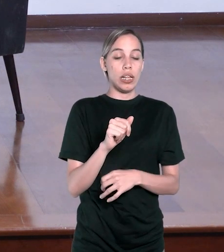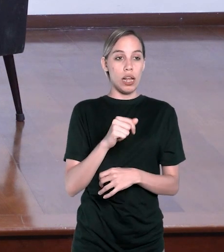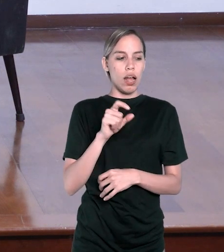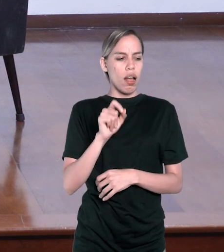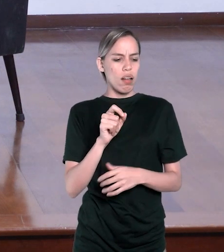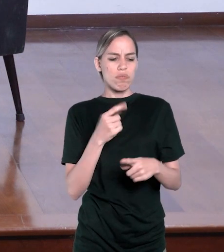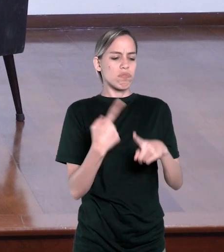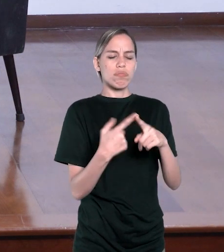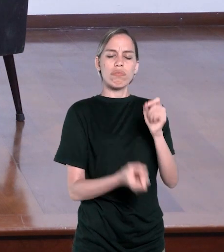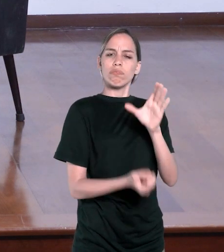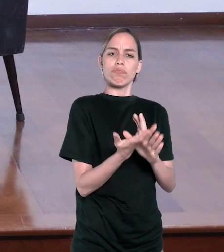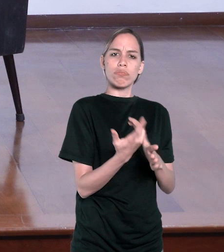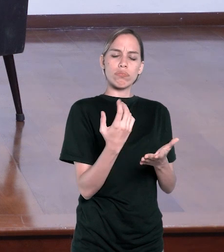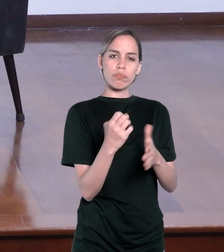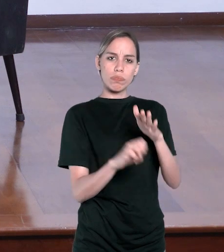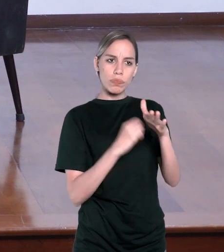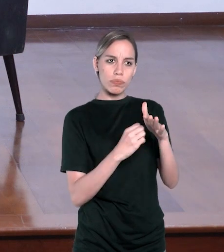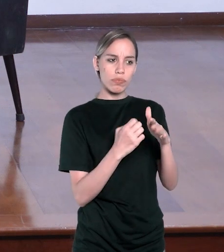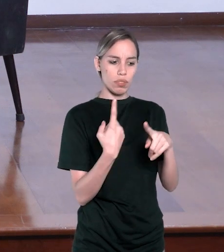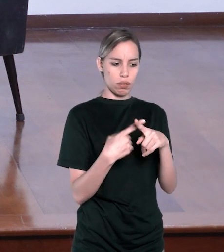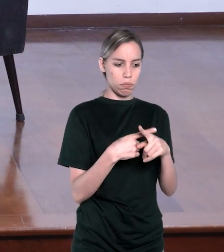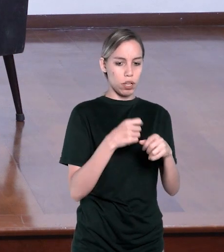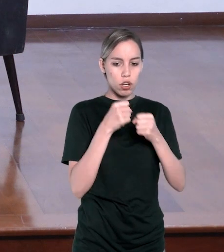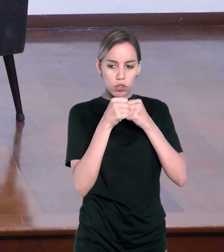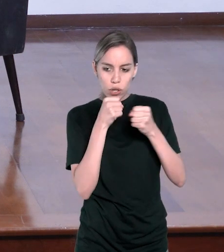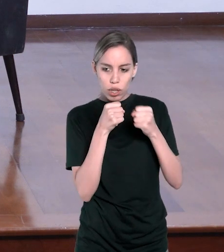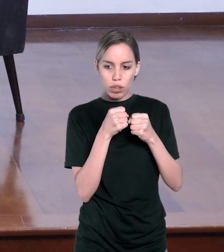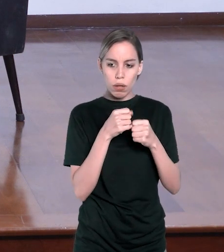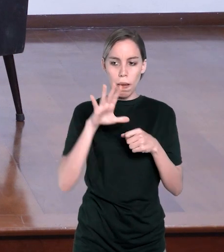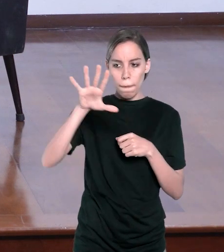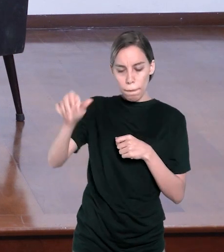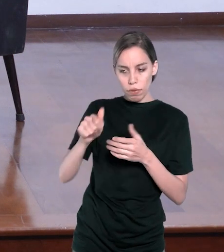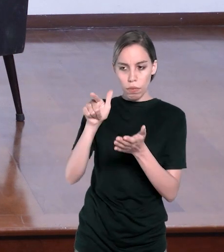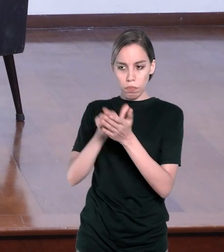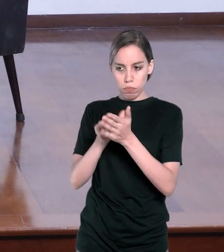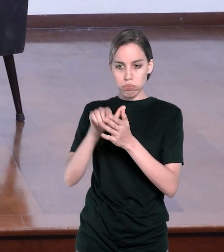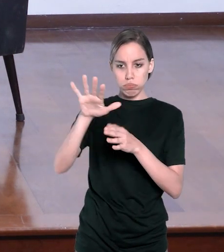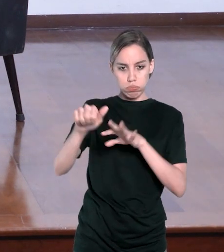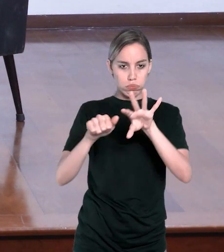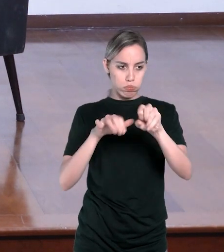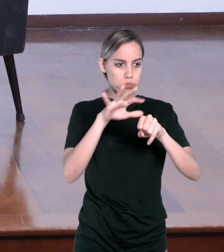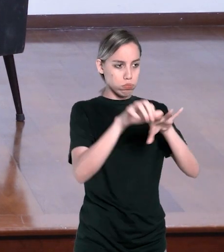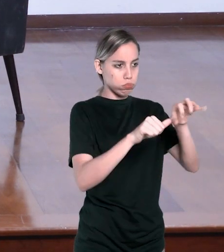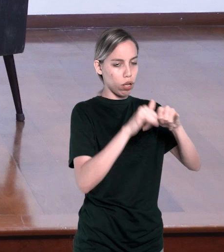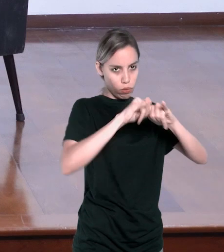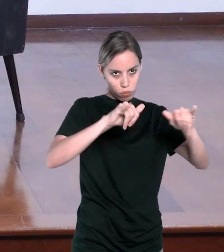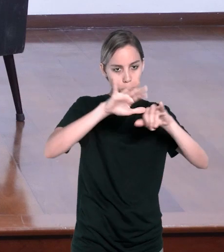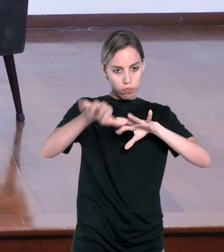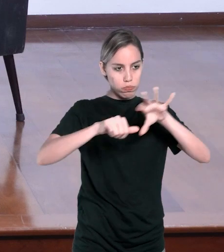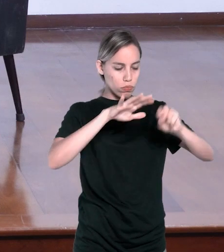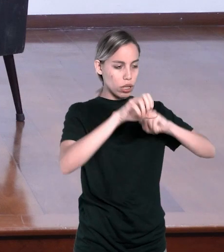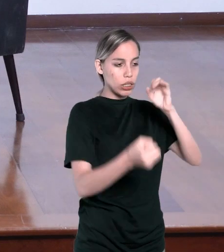com material de jornalistas que poderia ser reaproveitado. Eu queria fazer o livro da revista